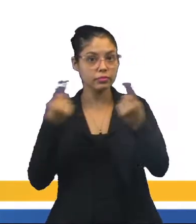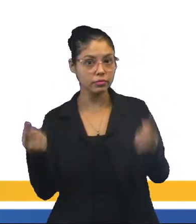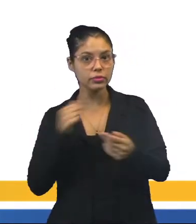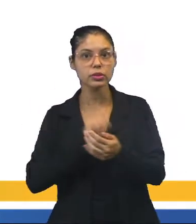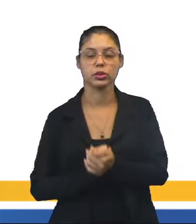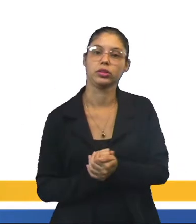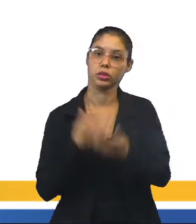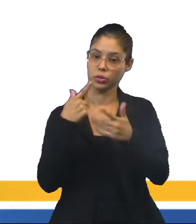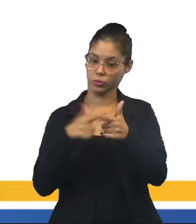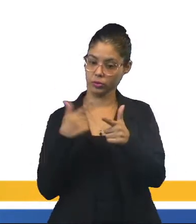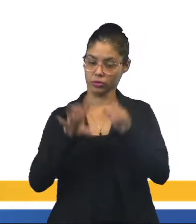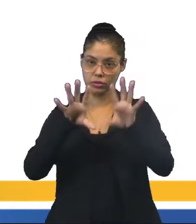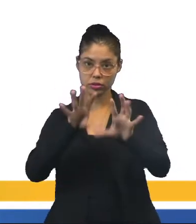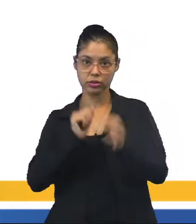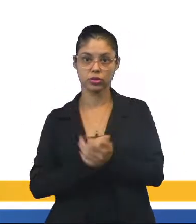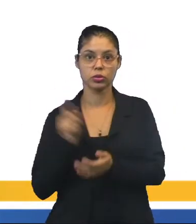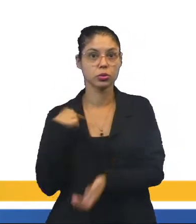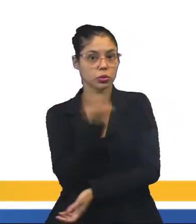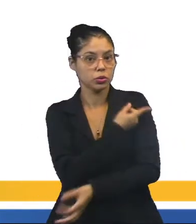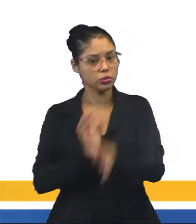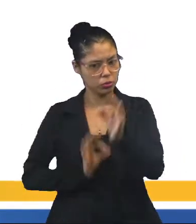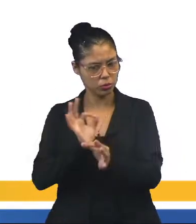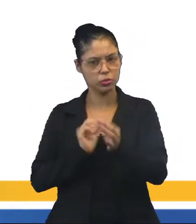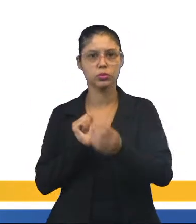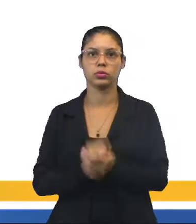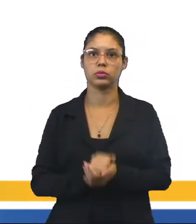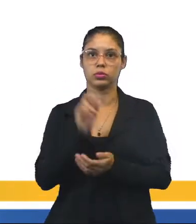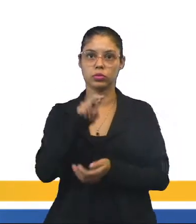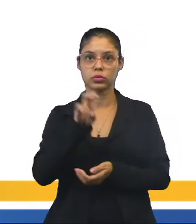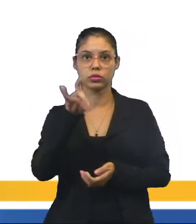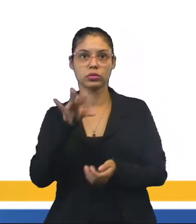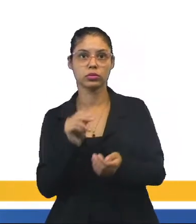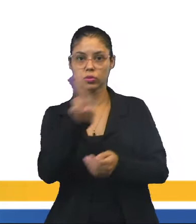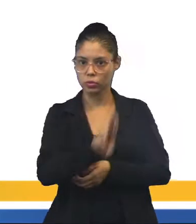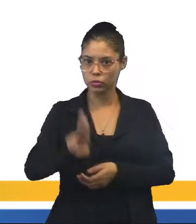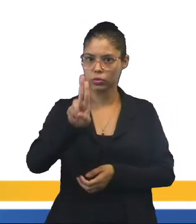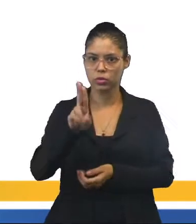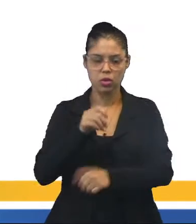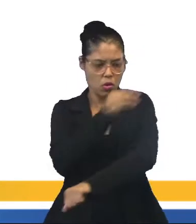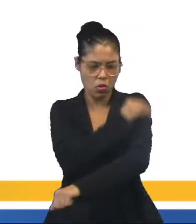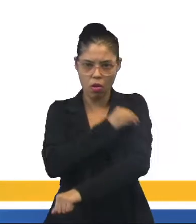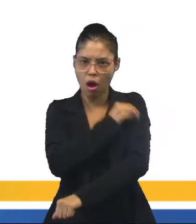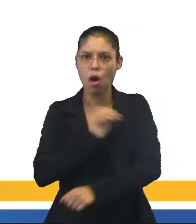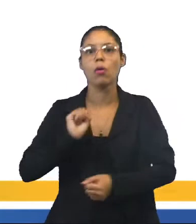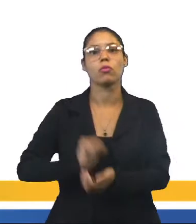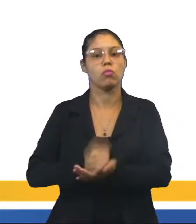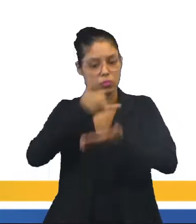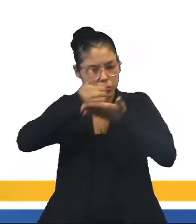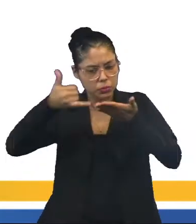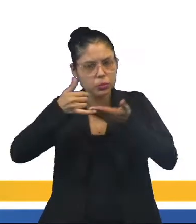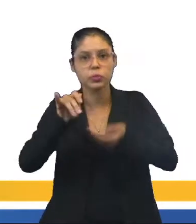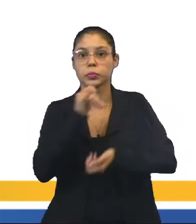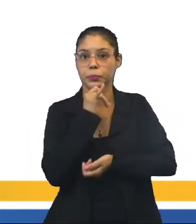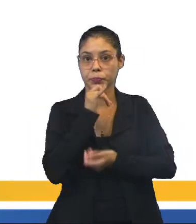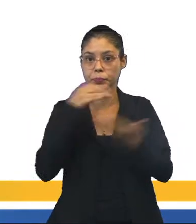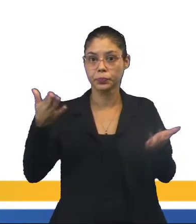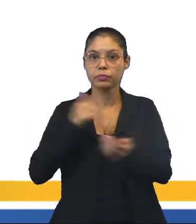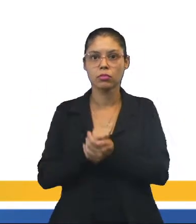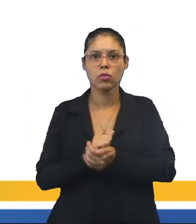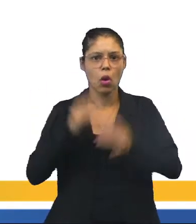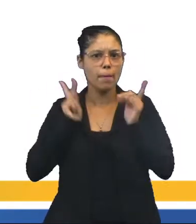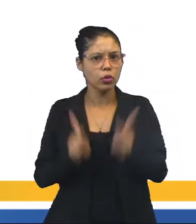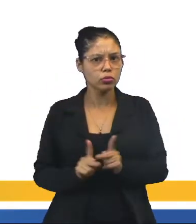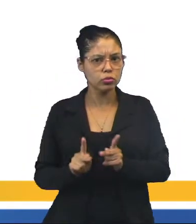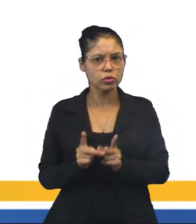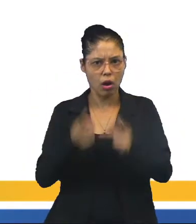em uma situação em que o nosso controle é diluído, com o uso de álcool ou drogas, por exemplo, um comportamento agressivo